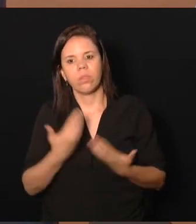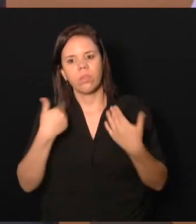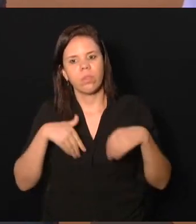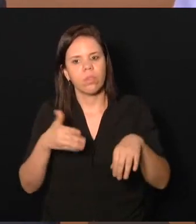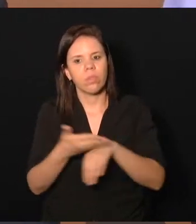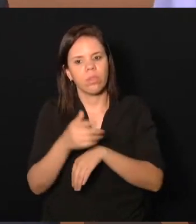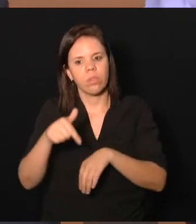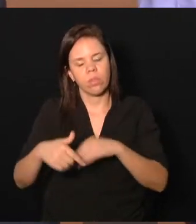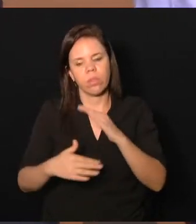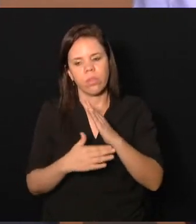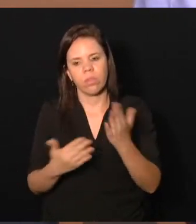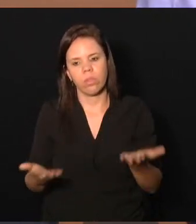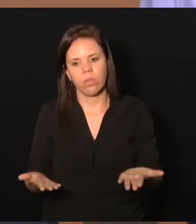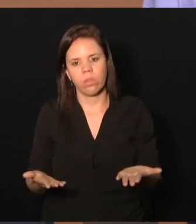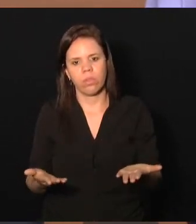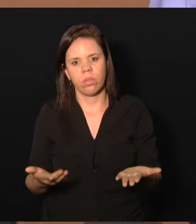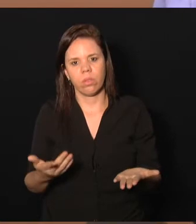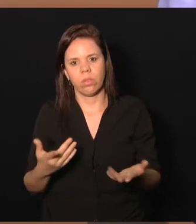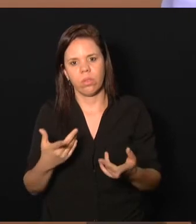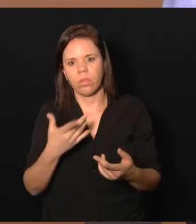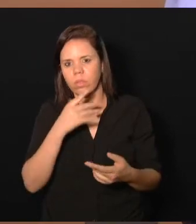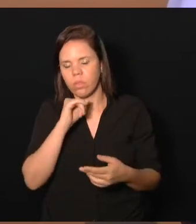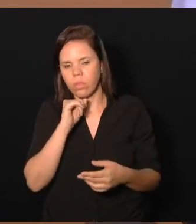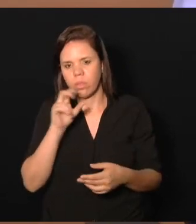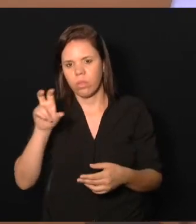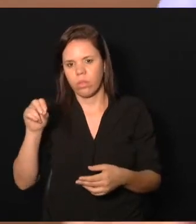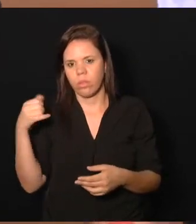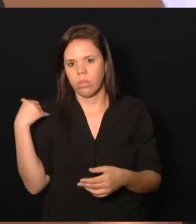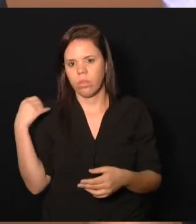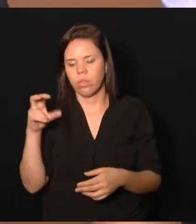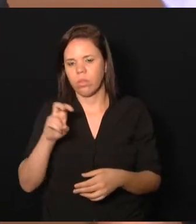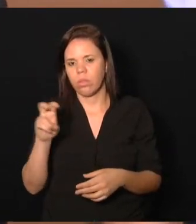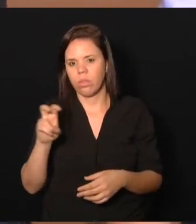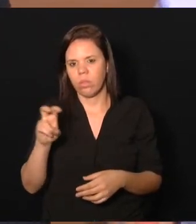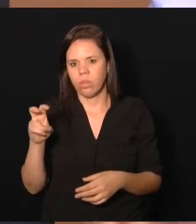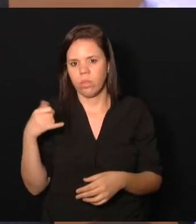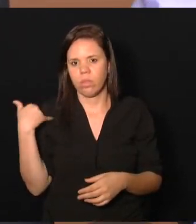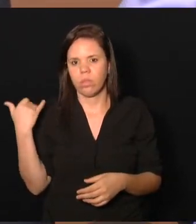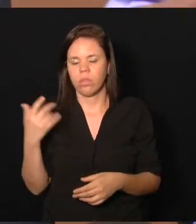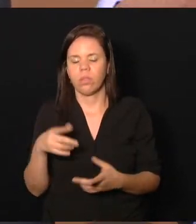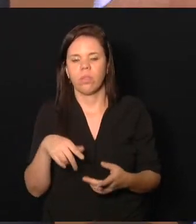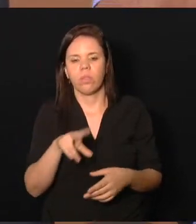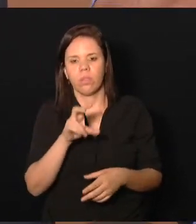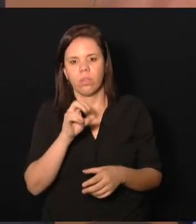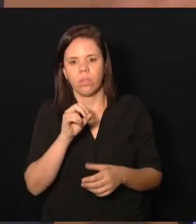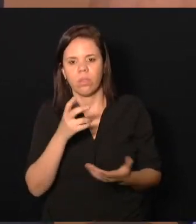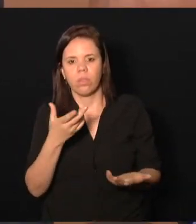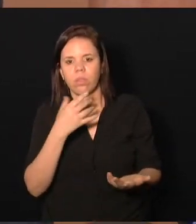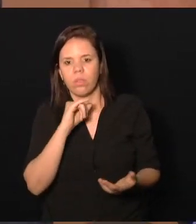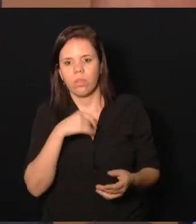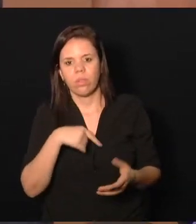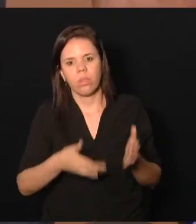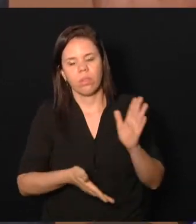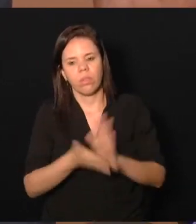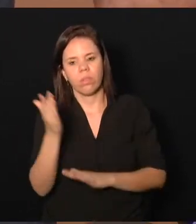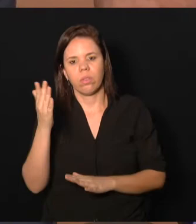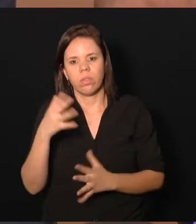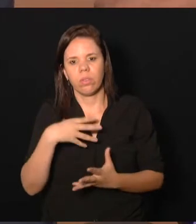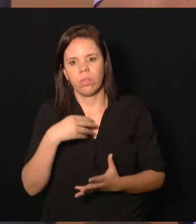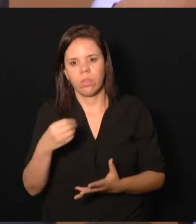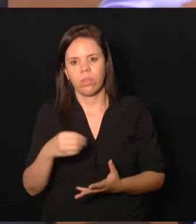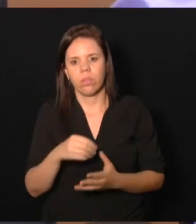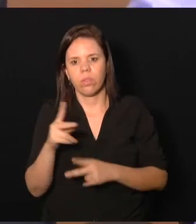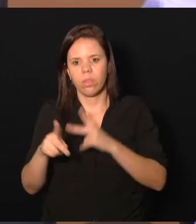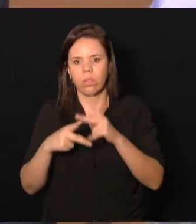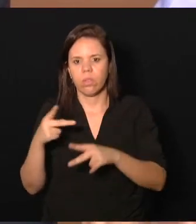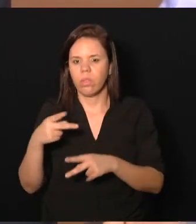nessa casa, eu fui pai recentemente aos 55 anos, e ao sair com meu filho, todo mundo